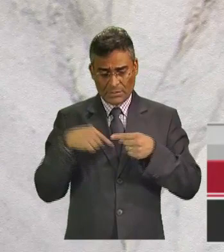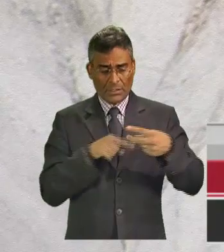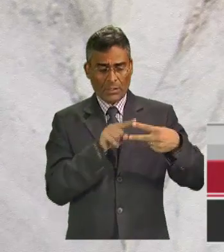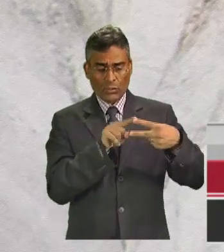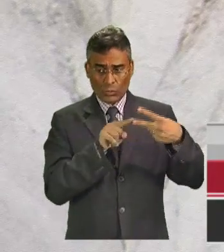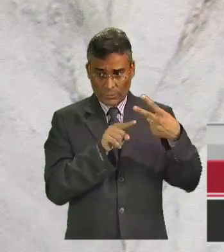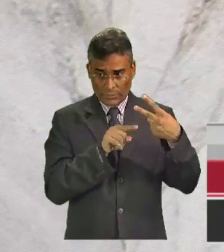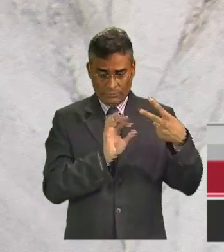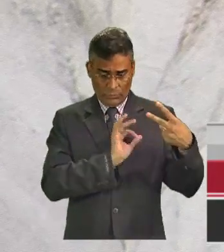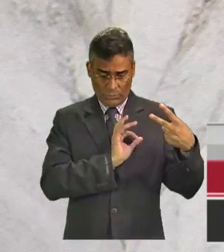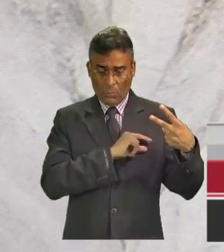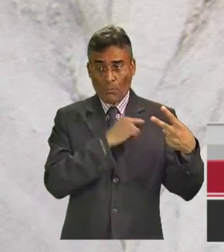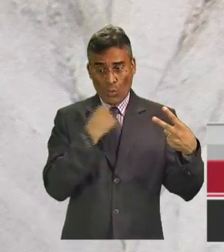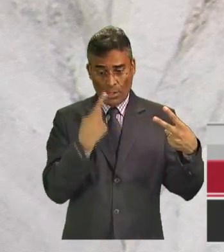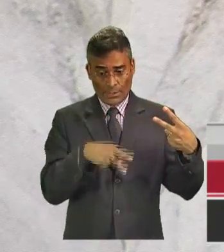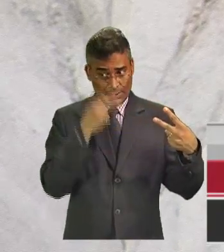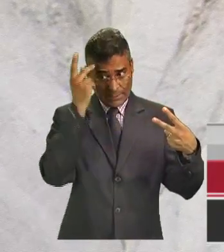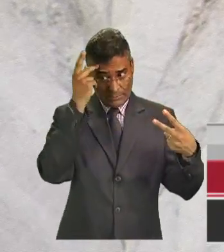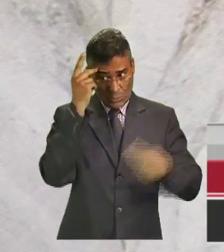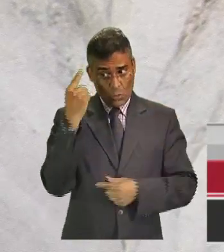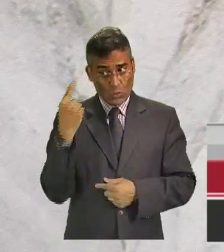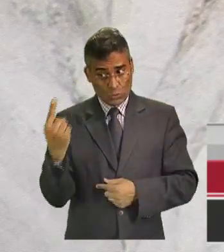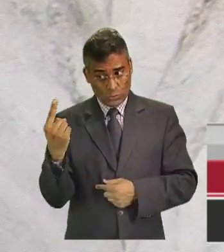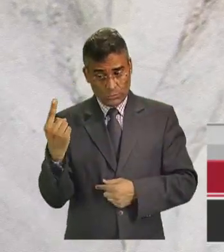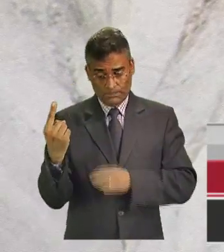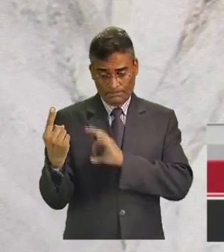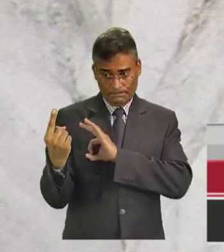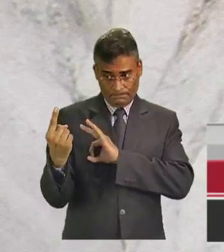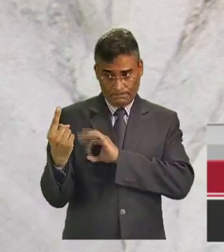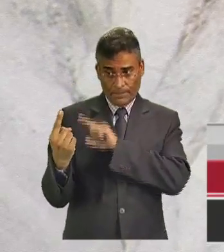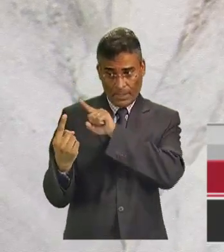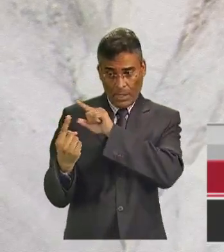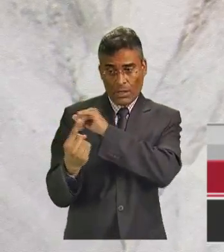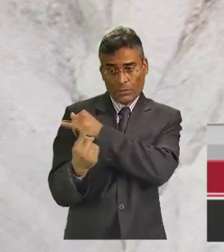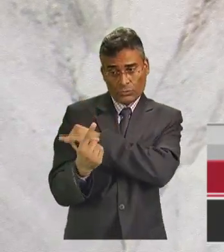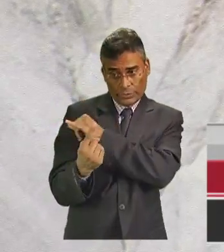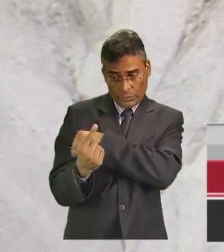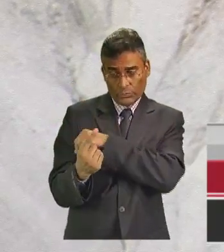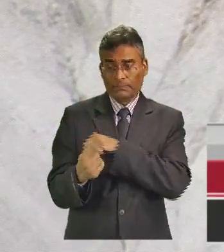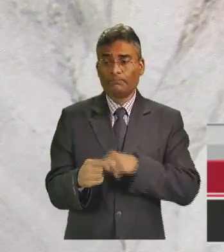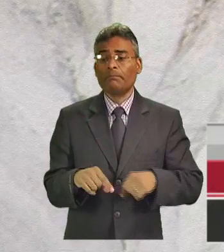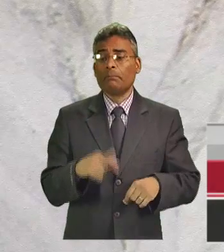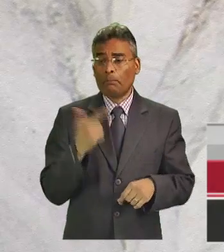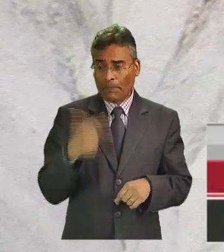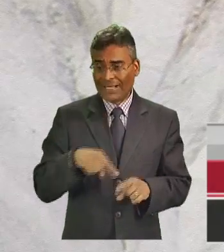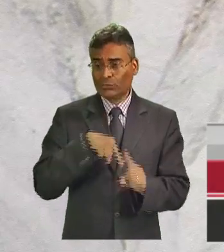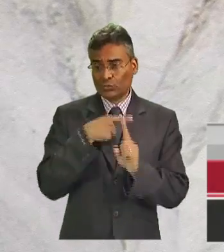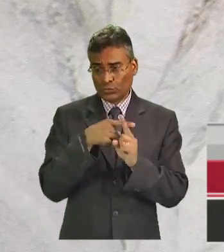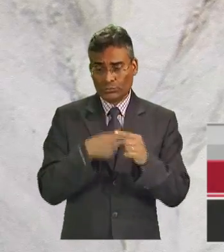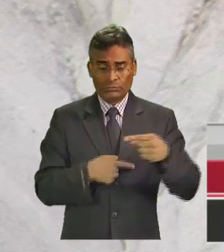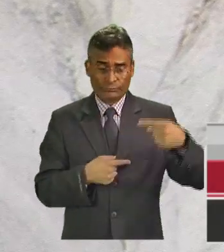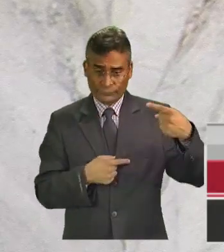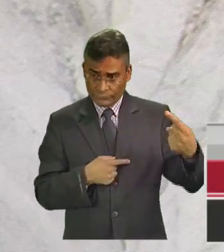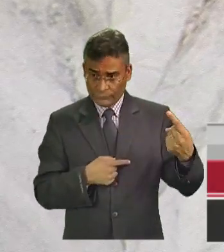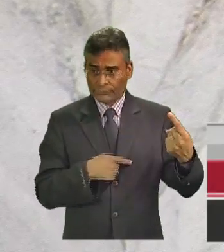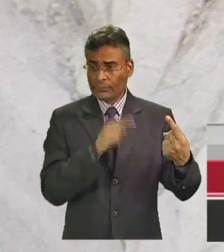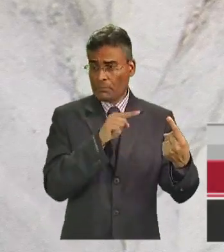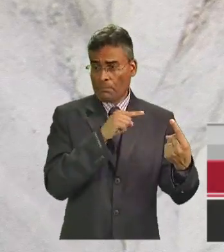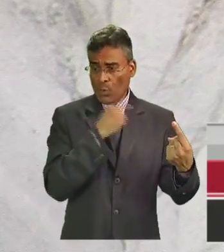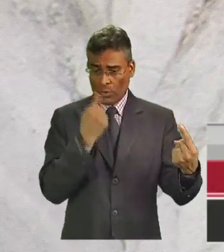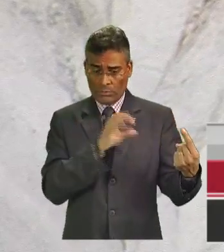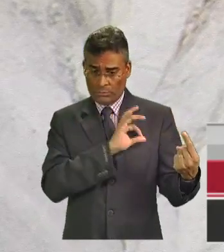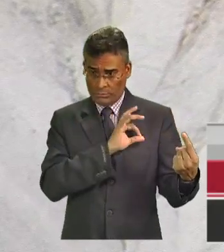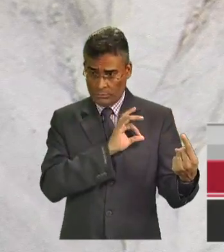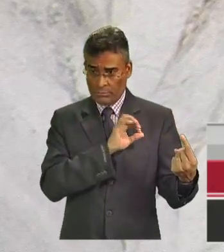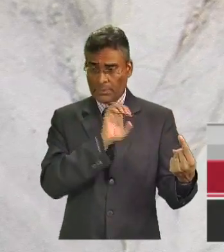de São Paulo, um policial militar no estado do Rio de Janeiro e mais um policial militar no estado de